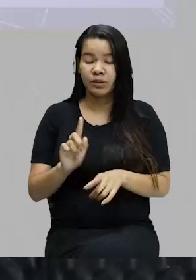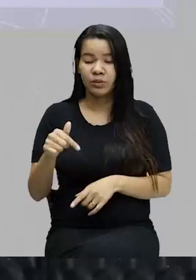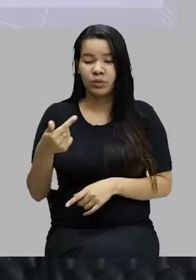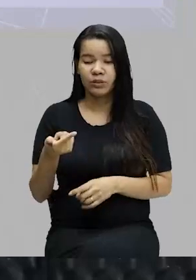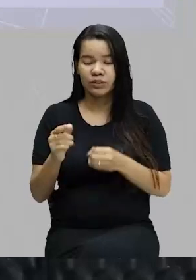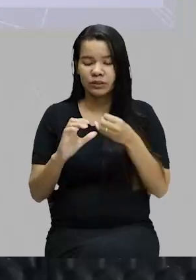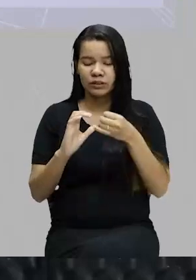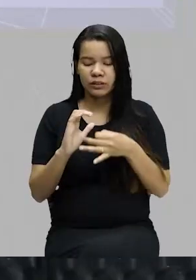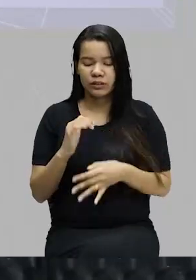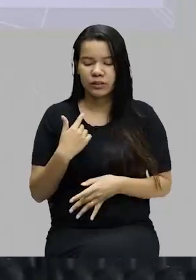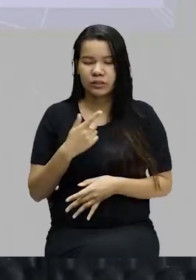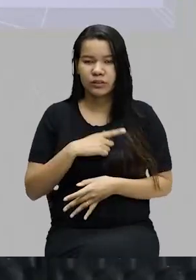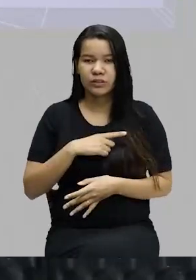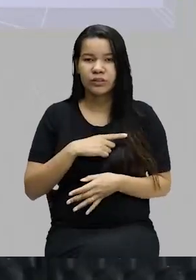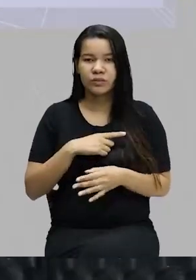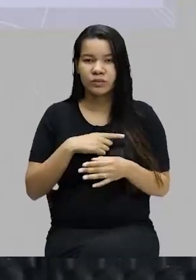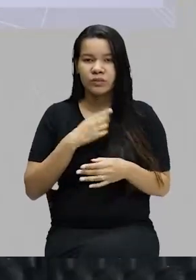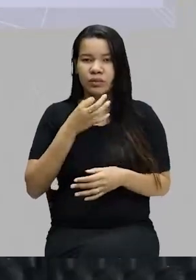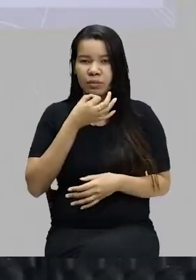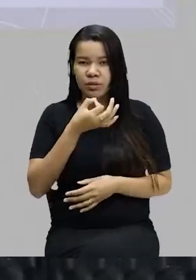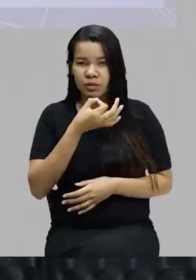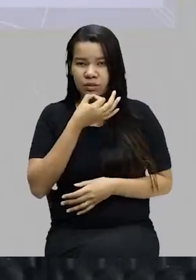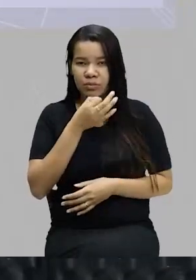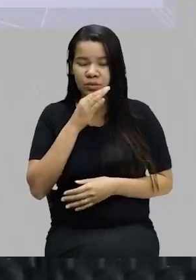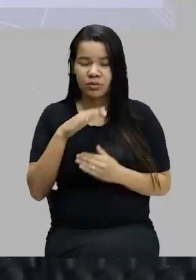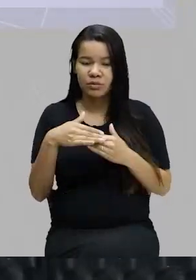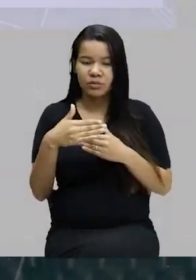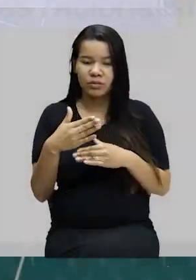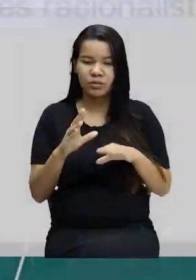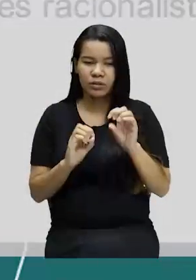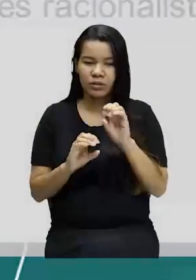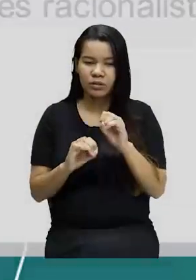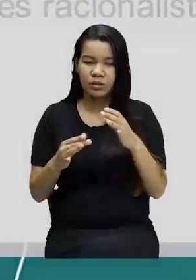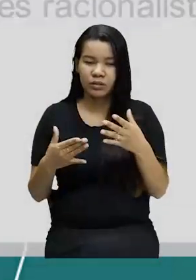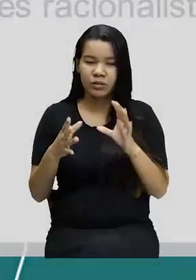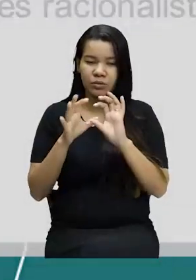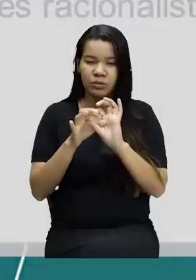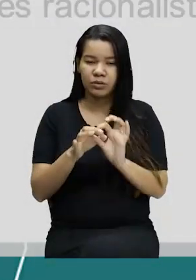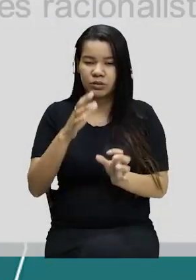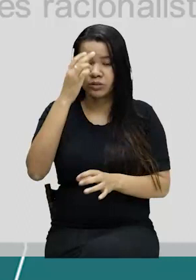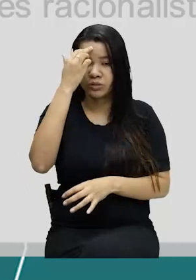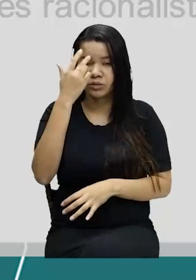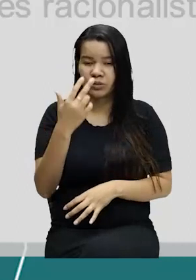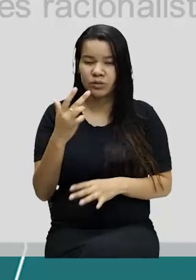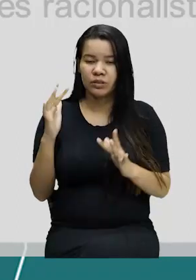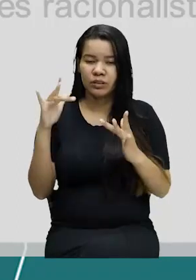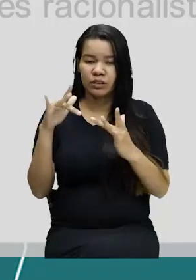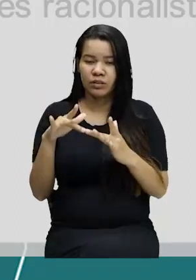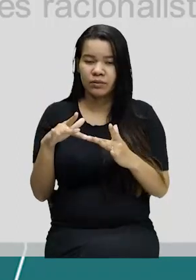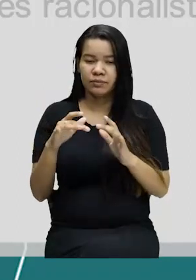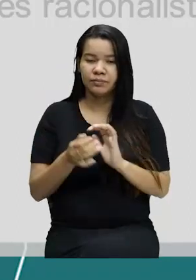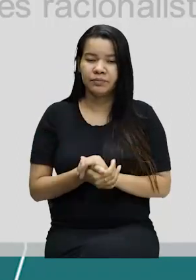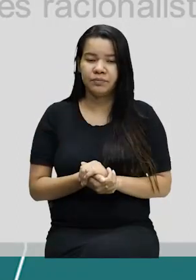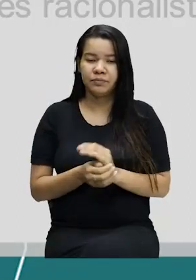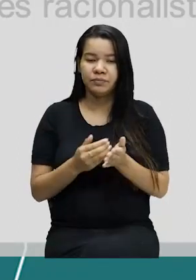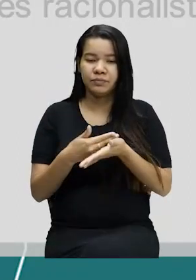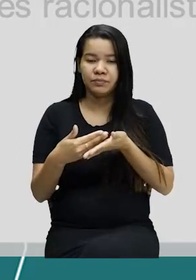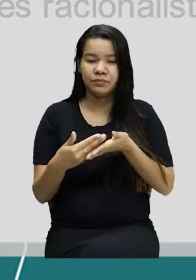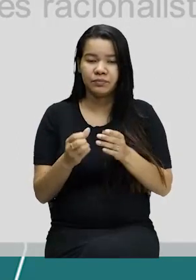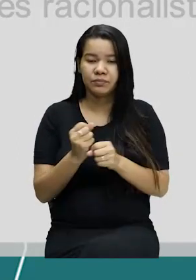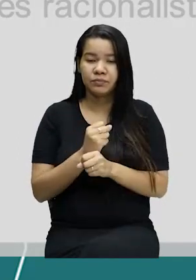características que a gente vai ver aqui ao longo da aula. O contexto histórico do arcadismo. O arcadismo